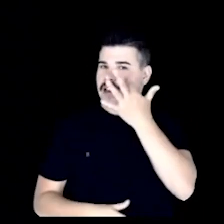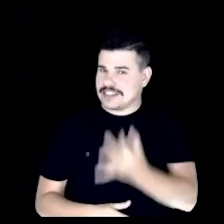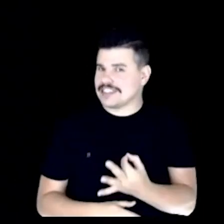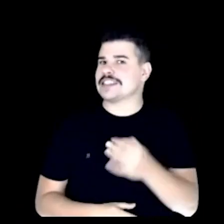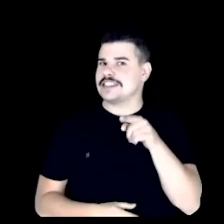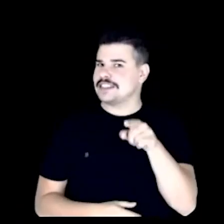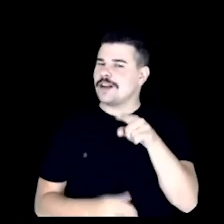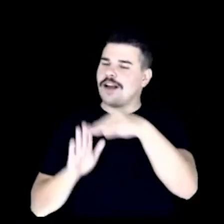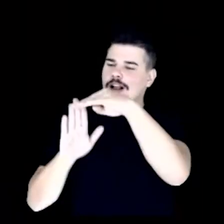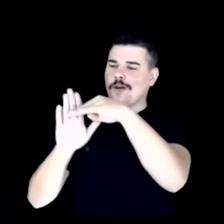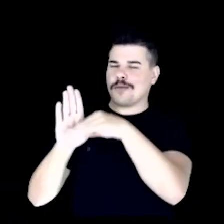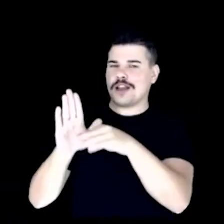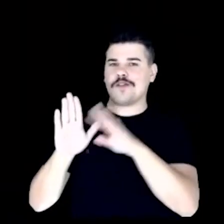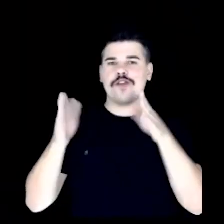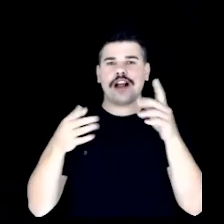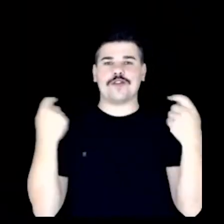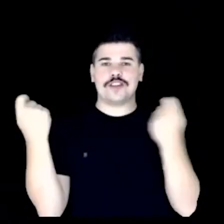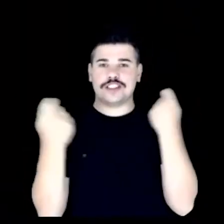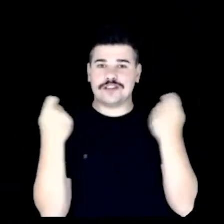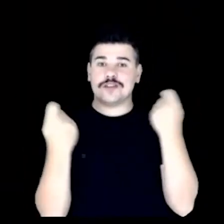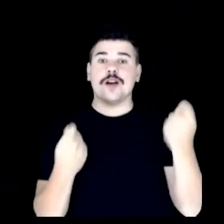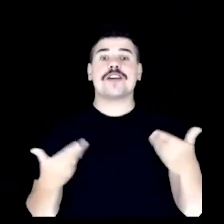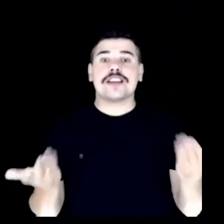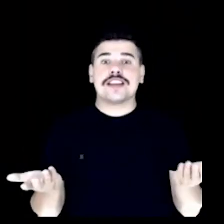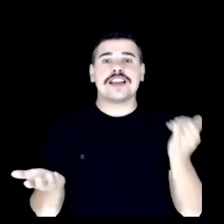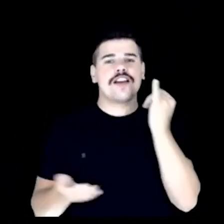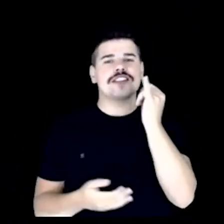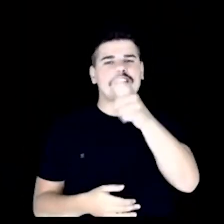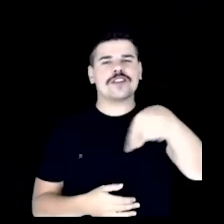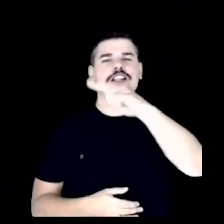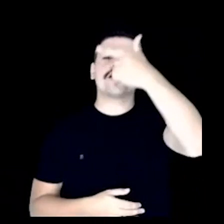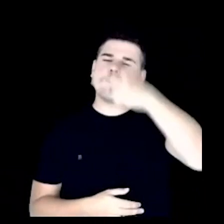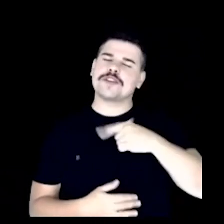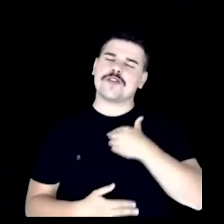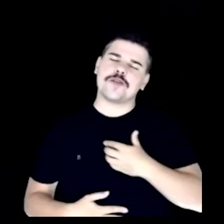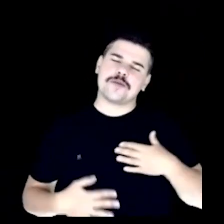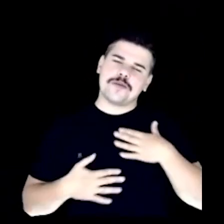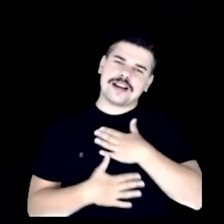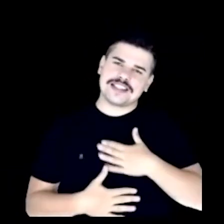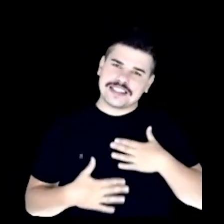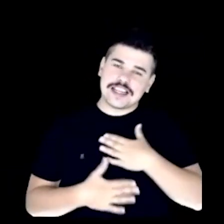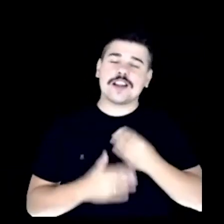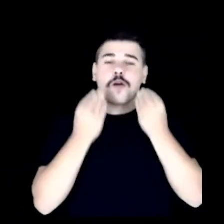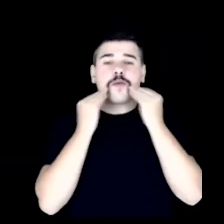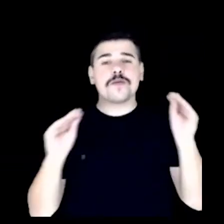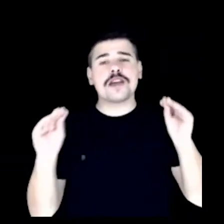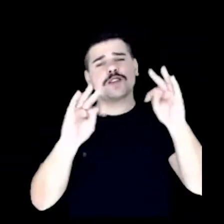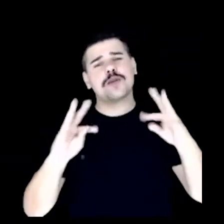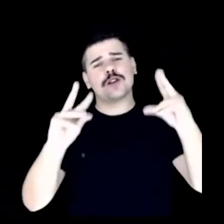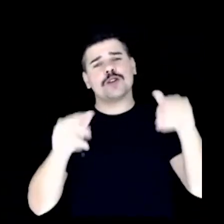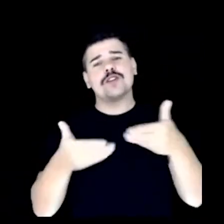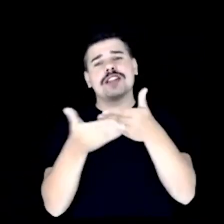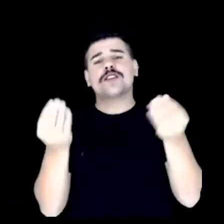só ficar ligado, né? Acompanhe a programação do festival. E dizer que, novamente, foi um prazer imenso,